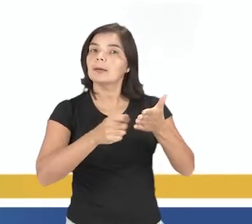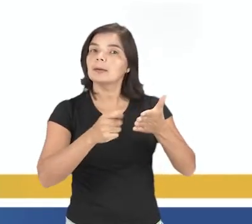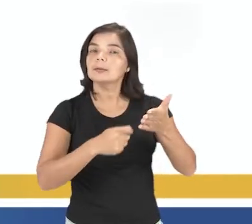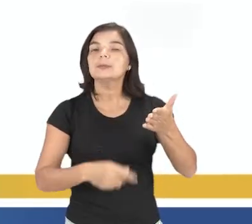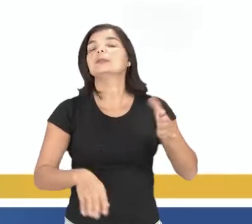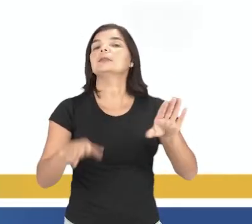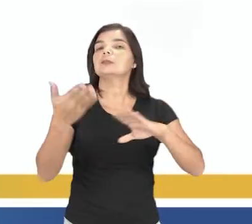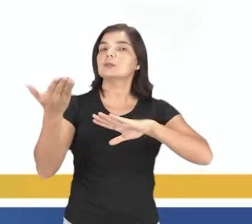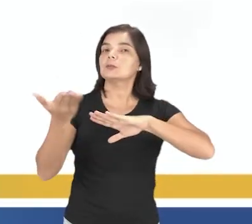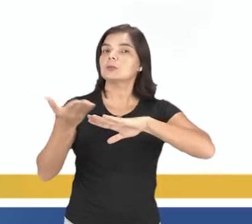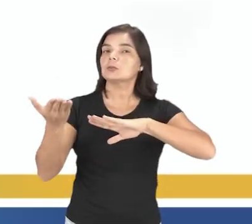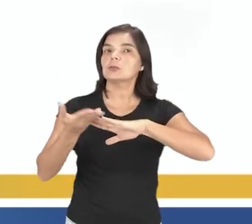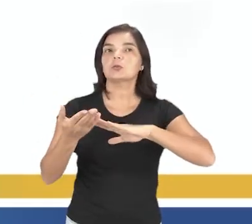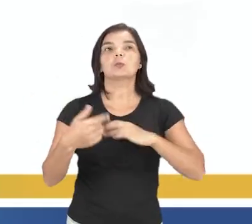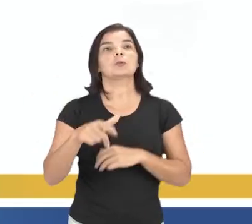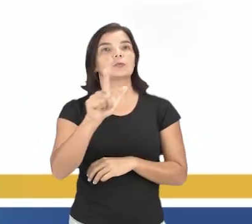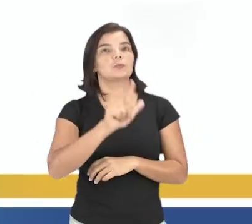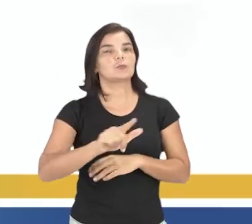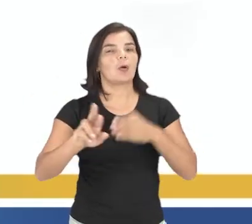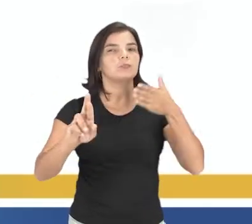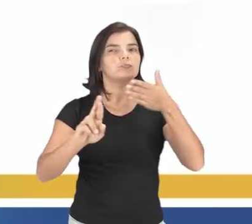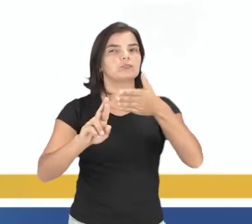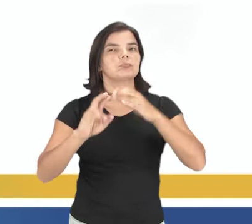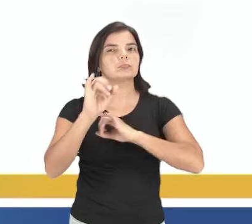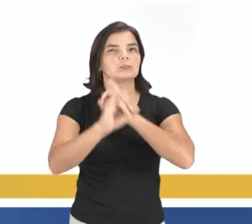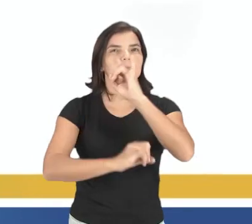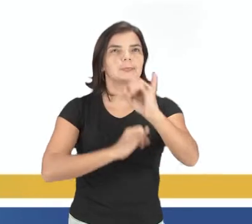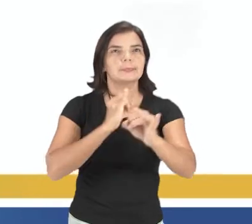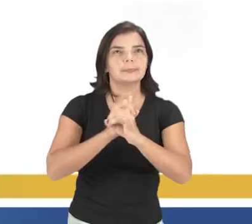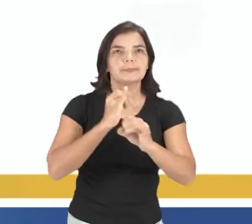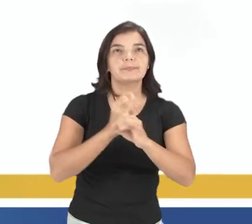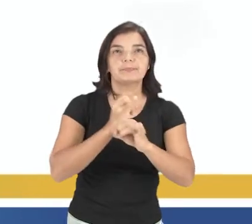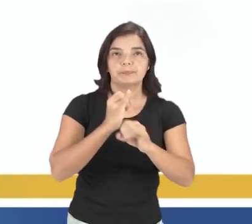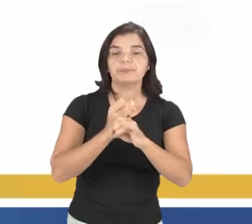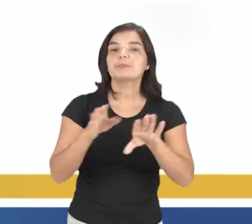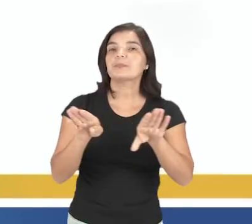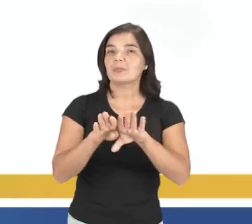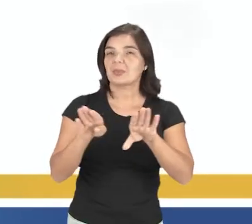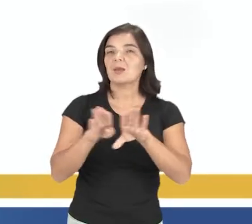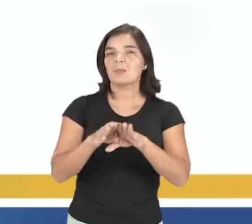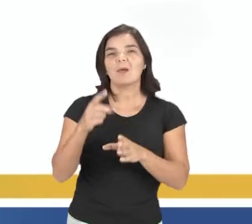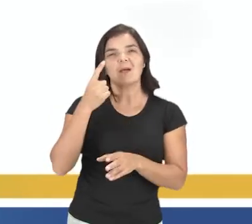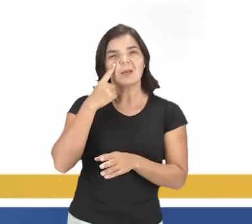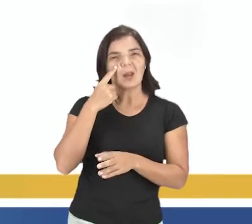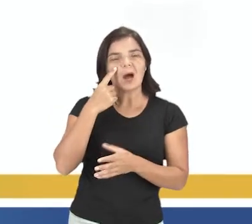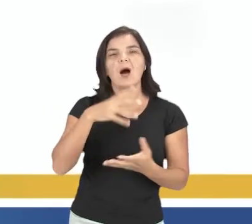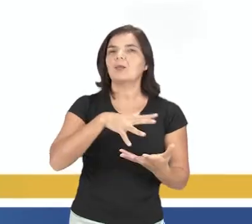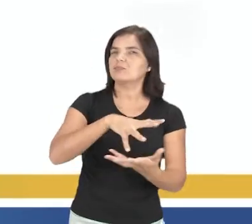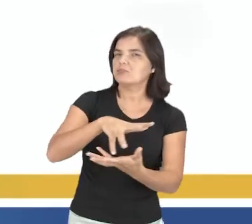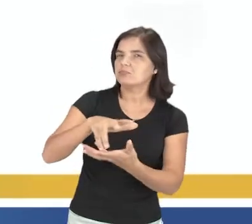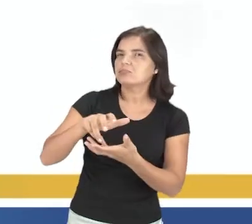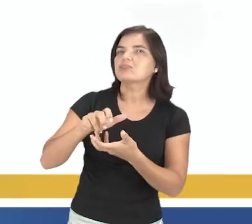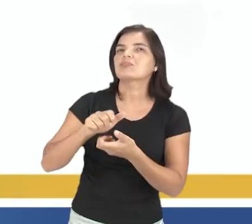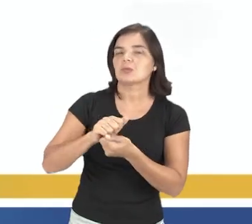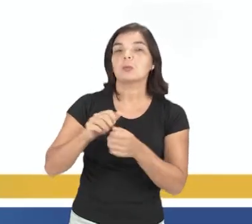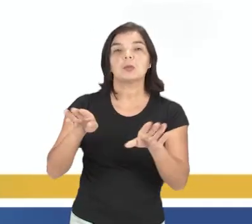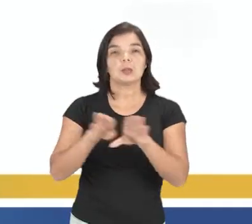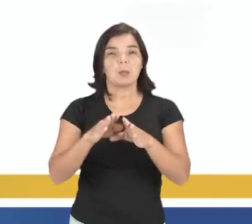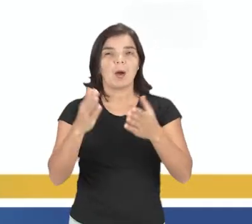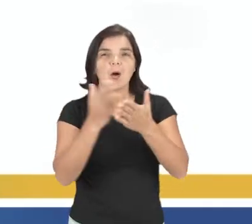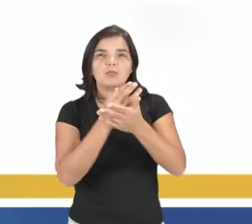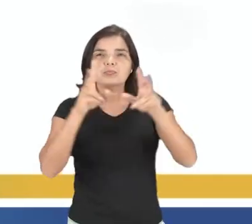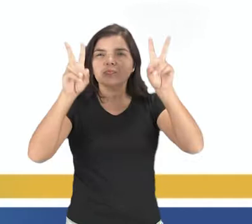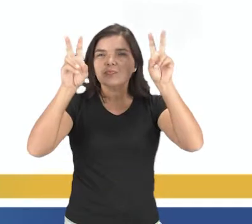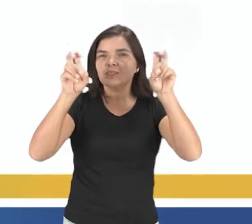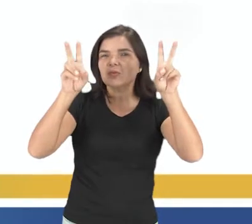literatura contemporânea, tá? Vamos ter ali uma literatura muito influenciada pela internet, exatamente porque nós vivemos nessa era da globalização. Nós vamos ter alguns